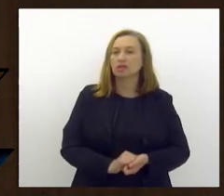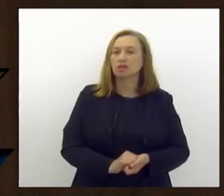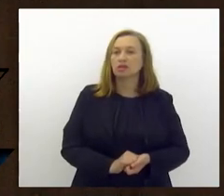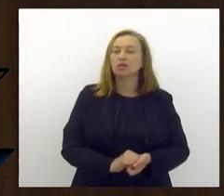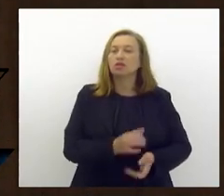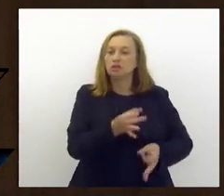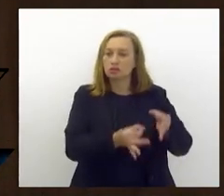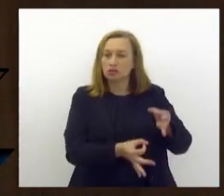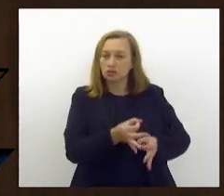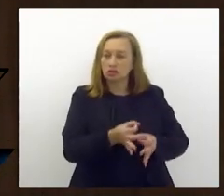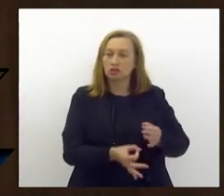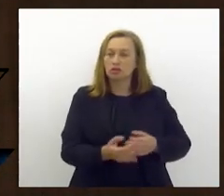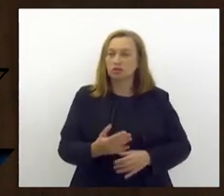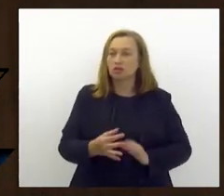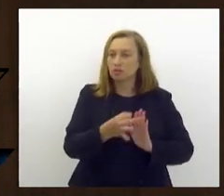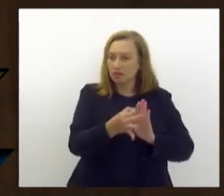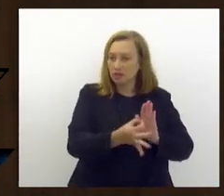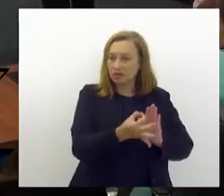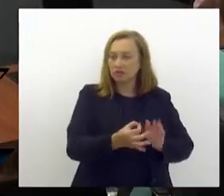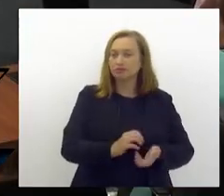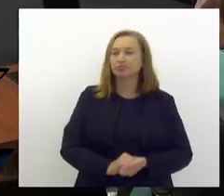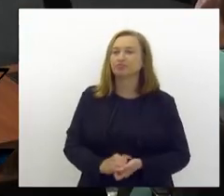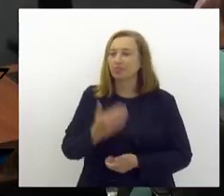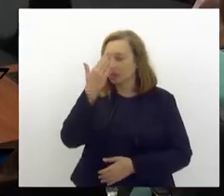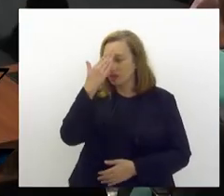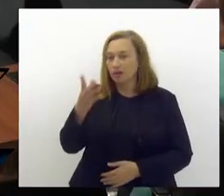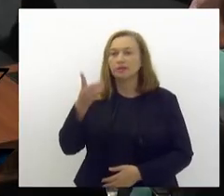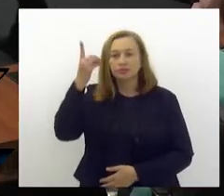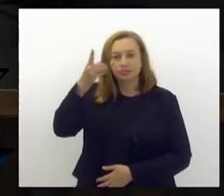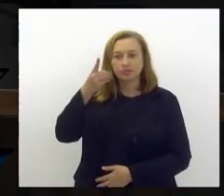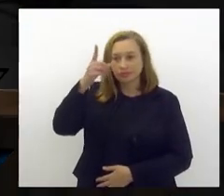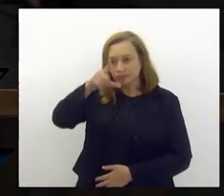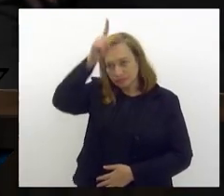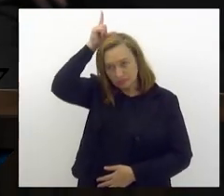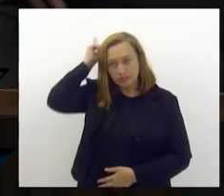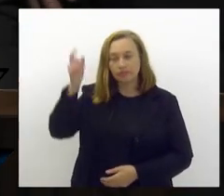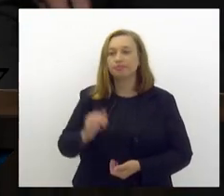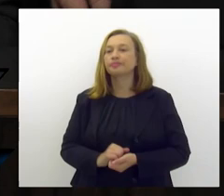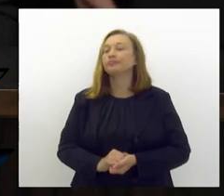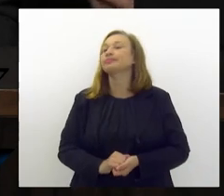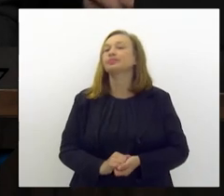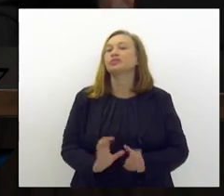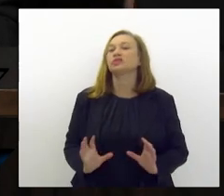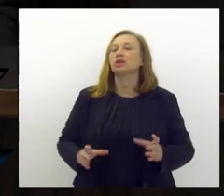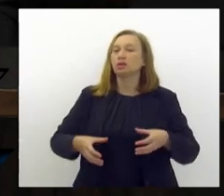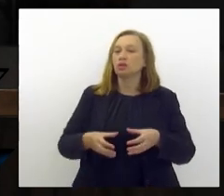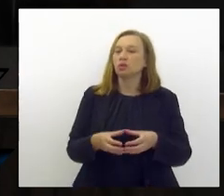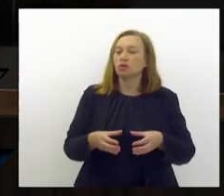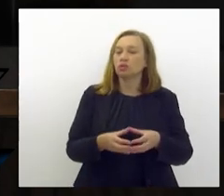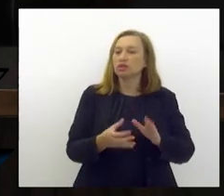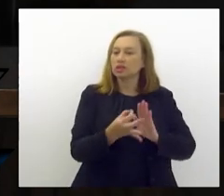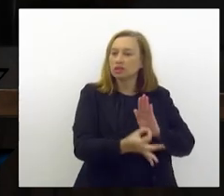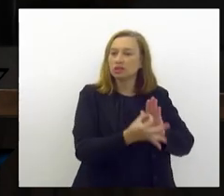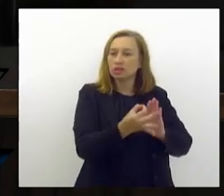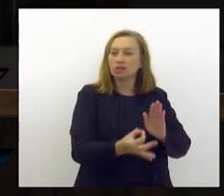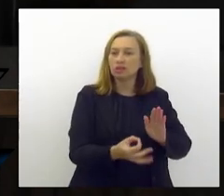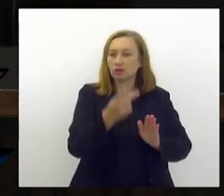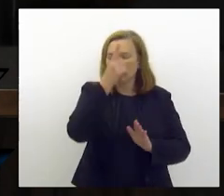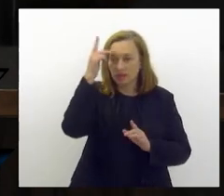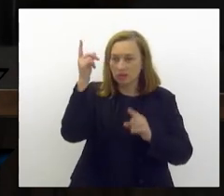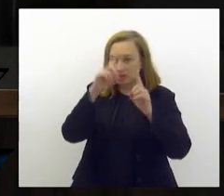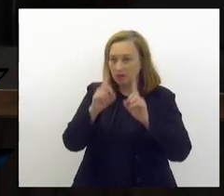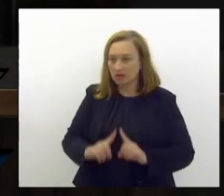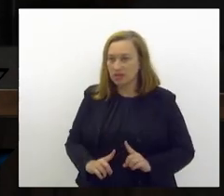com emendas é o parecer. Muito obrigado, deputado Luiz Paulo. Para emitir parecer pela Comissão de Pessoa com